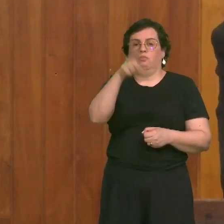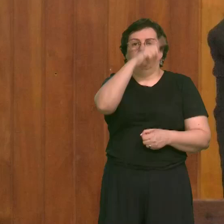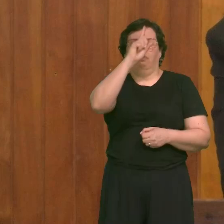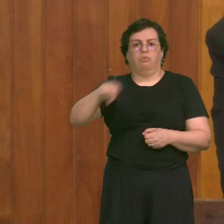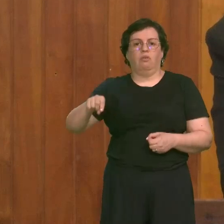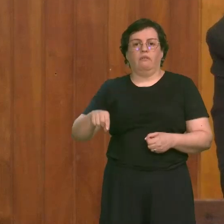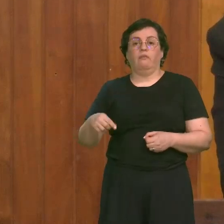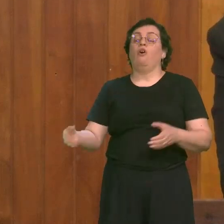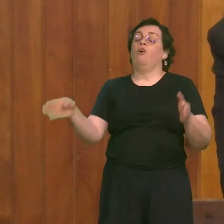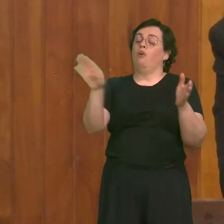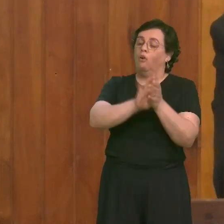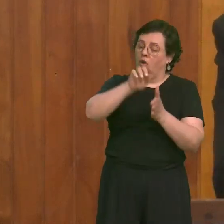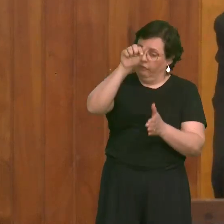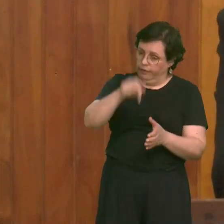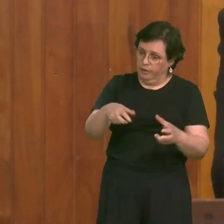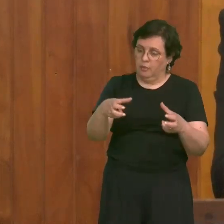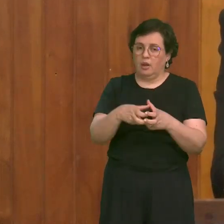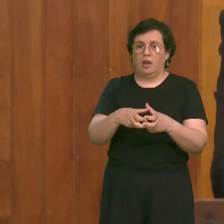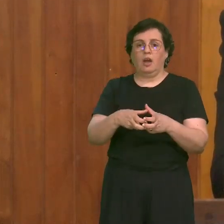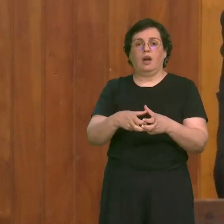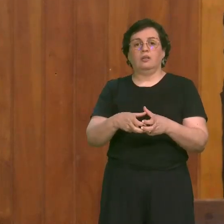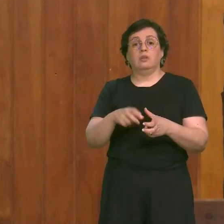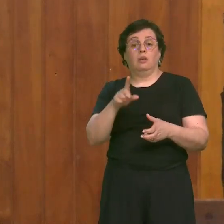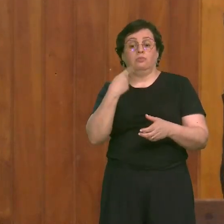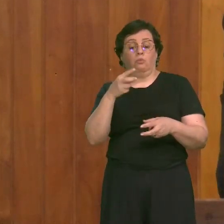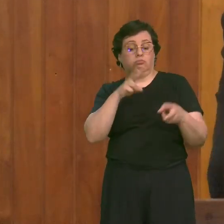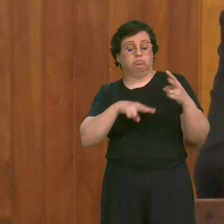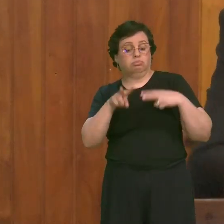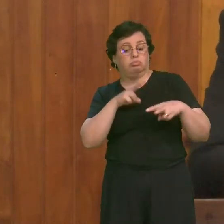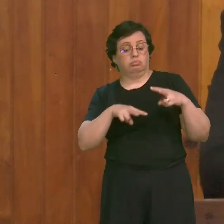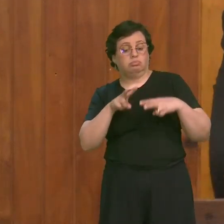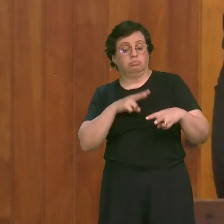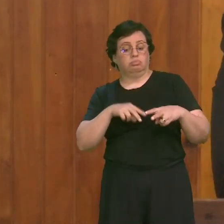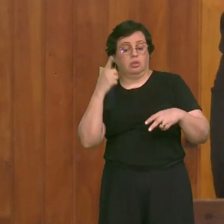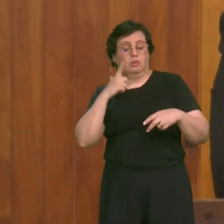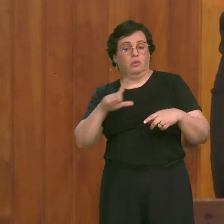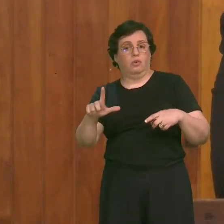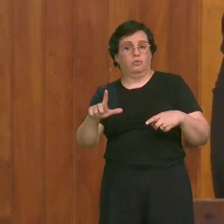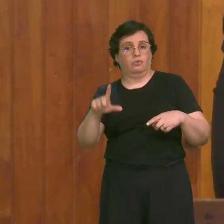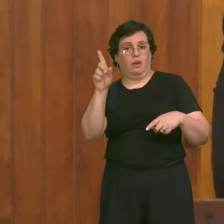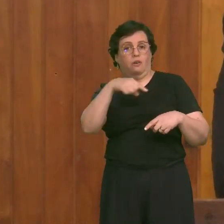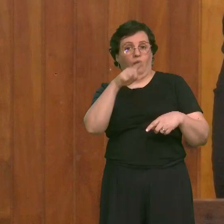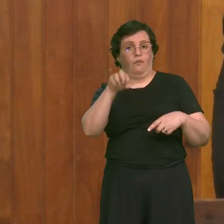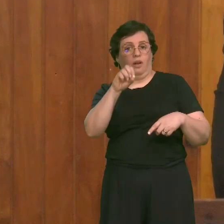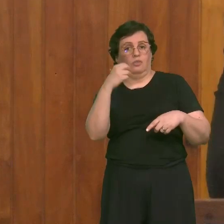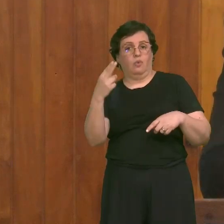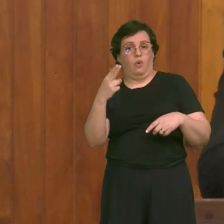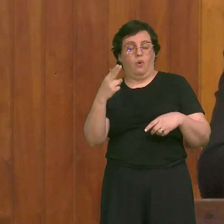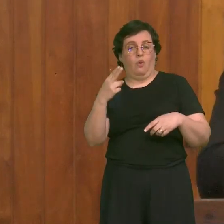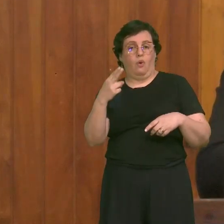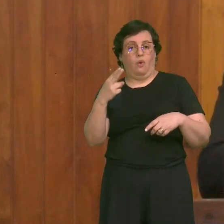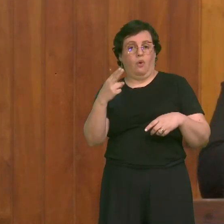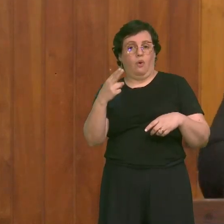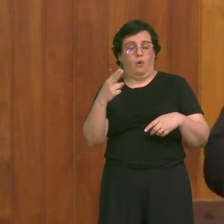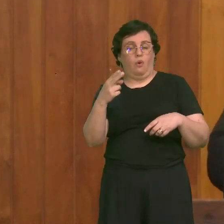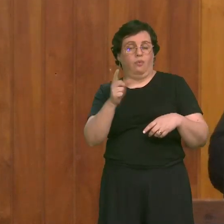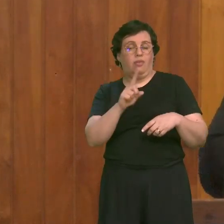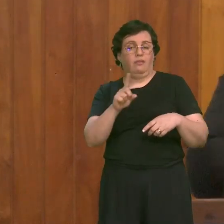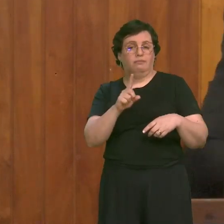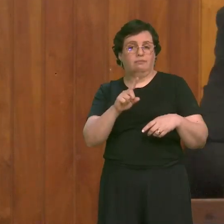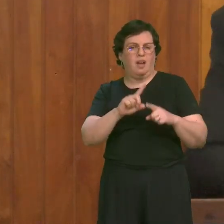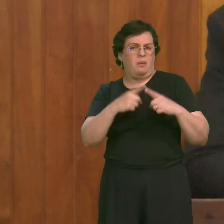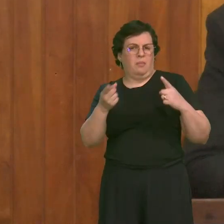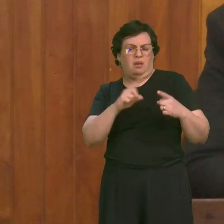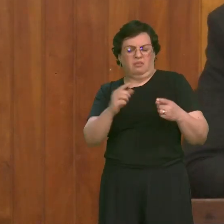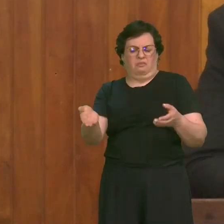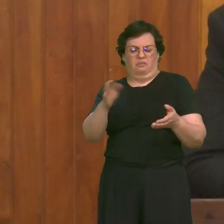Vet vai retornar para casa e os vereadores vão analisar se vão manter o vento derrubar o veto ponto é assim que funciona mas não veio aqui botar